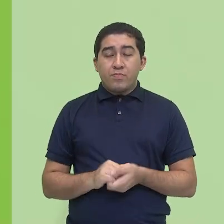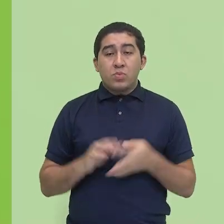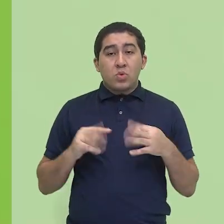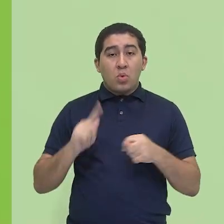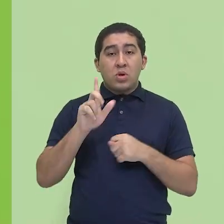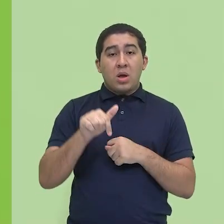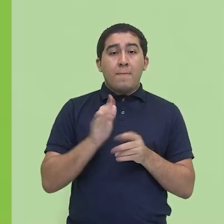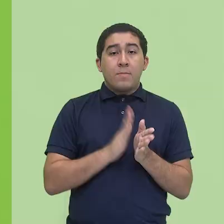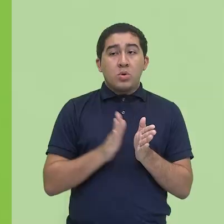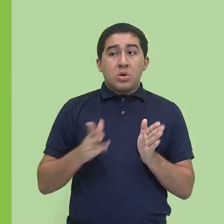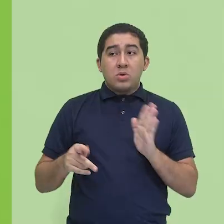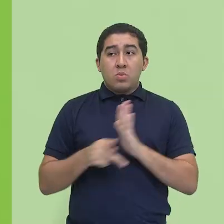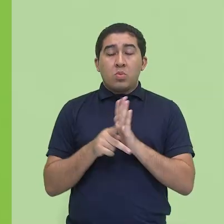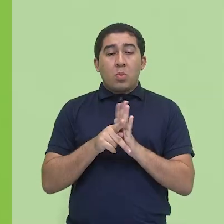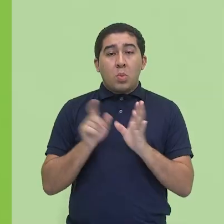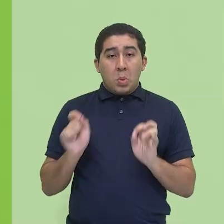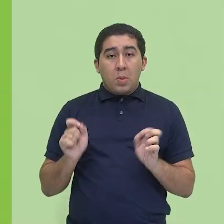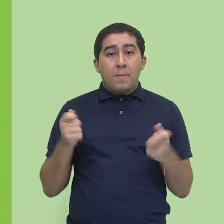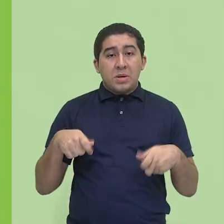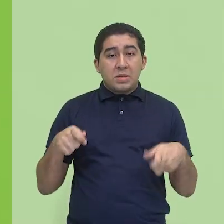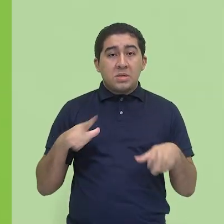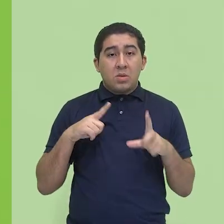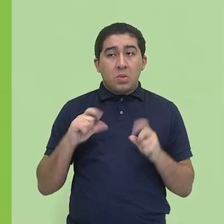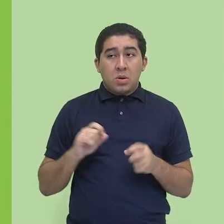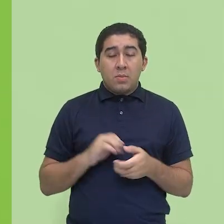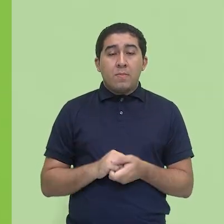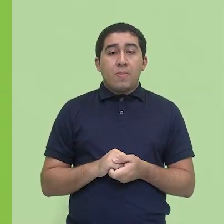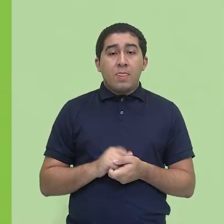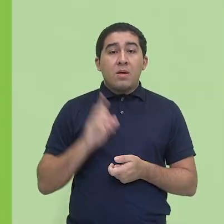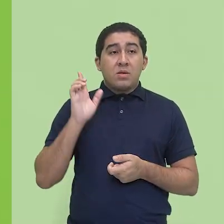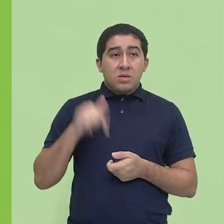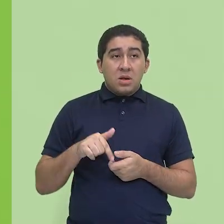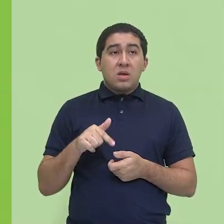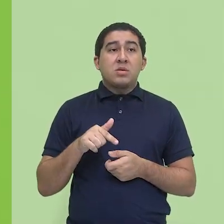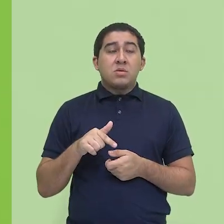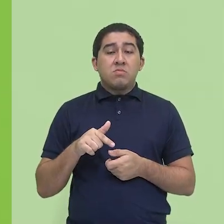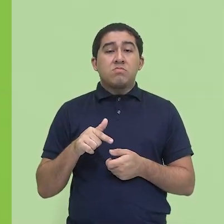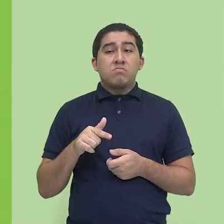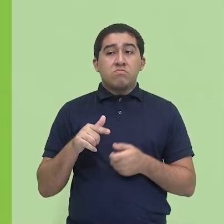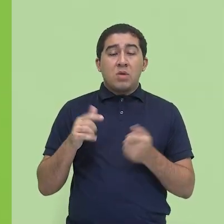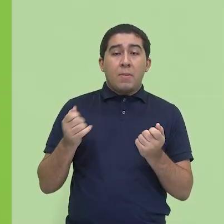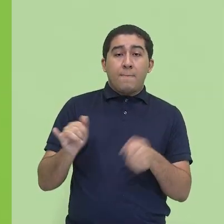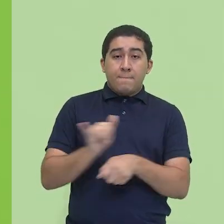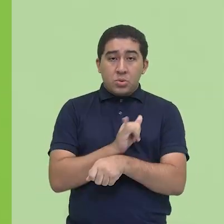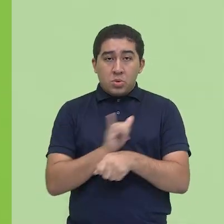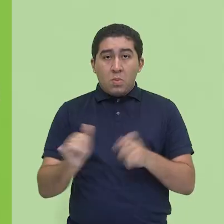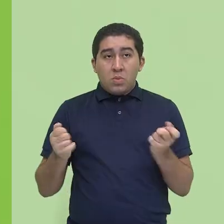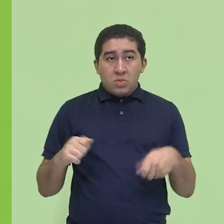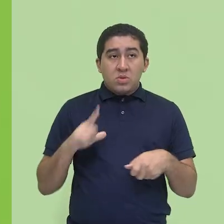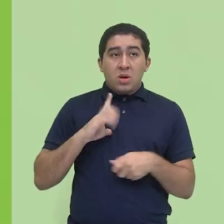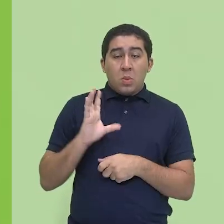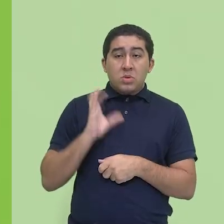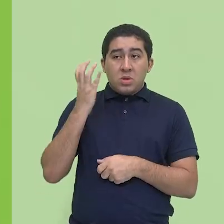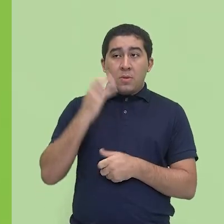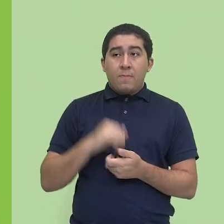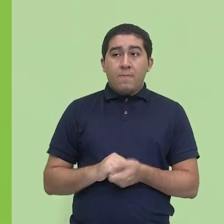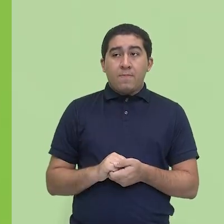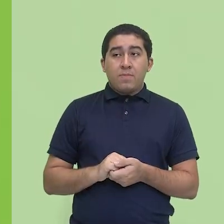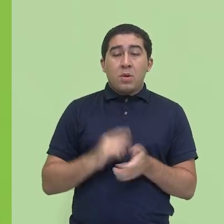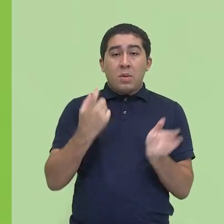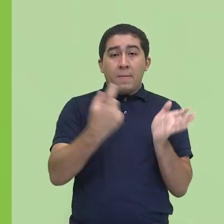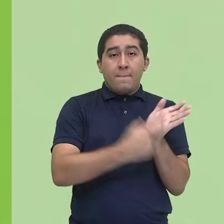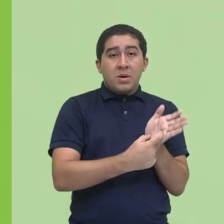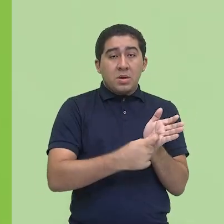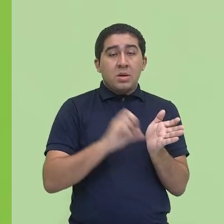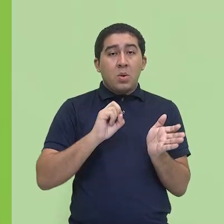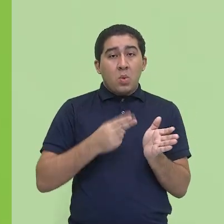são processos, né, que precisam ali da eletroquímica para acontecer, ou de uma pilha, ou de uma bateria,